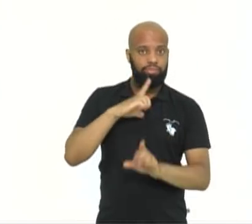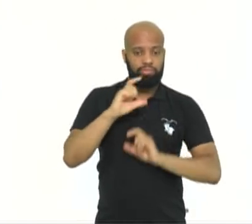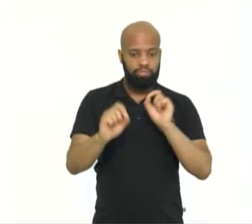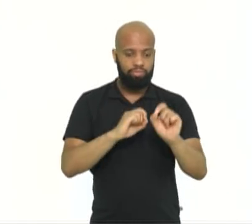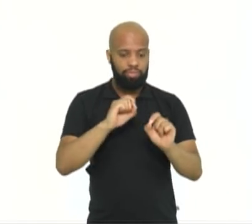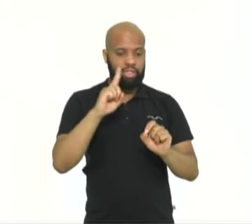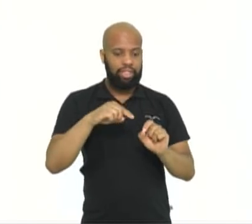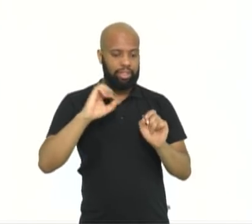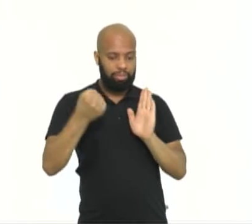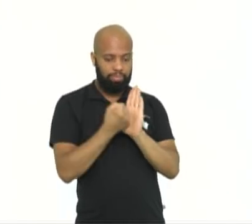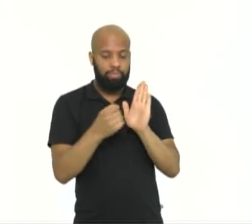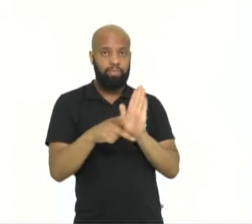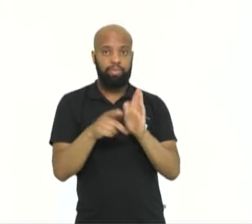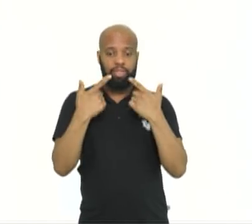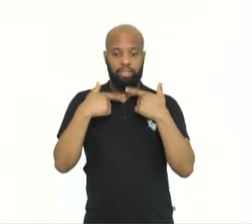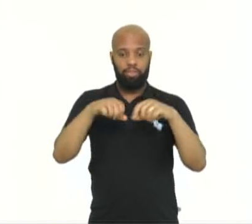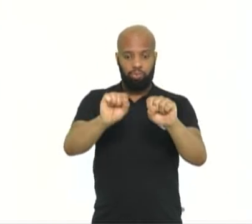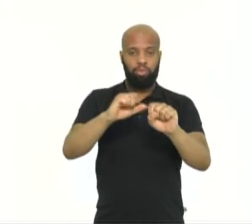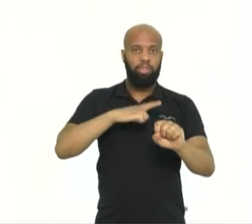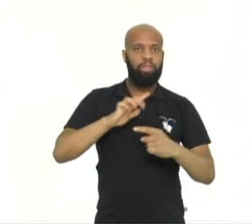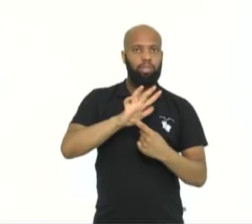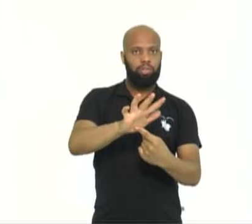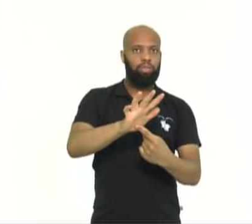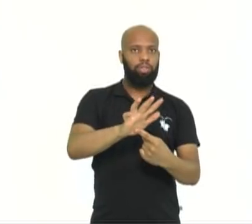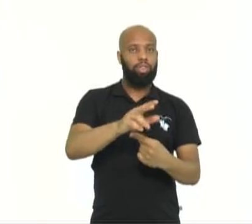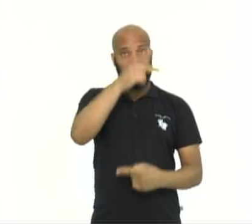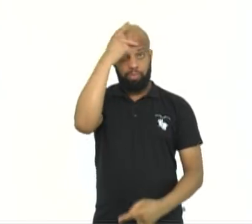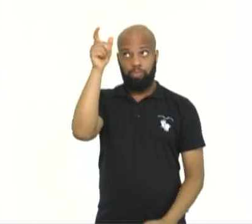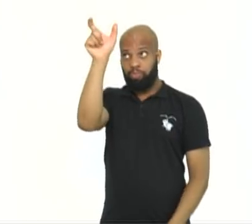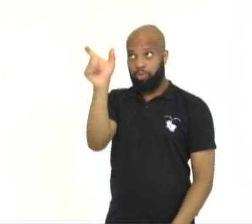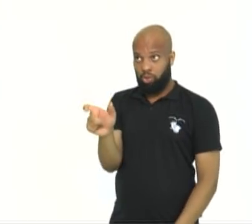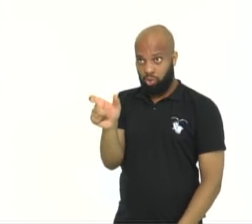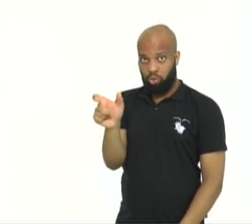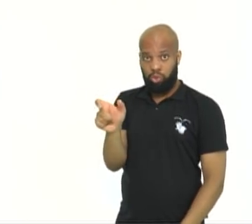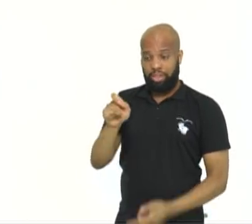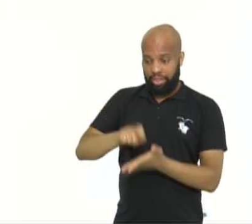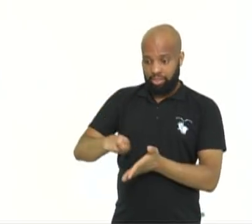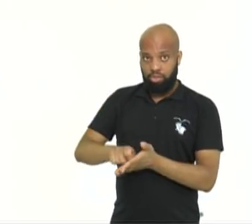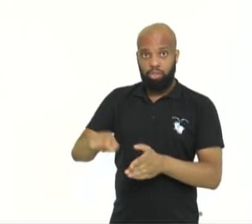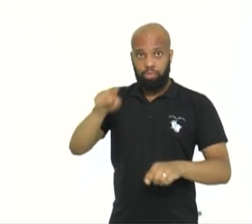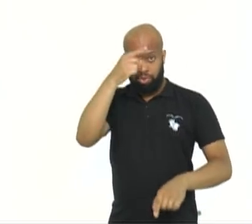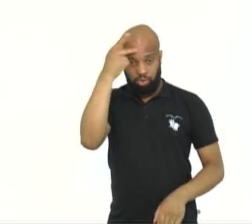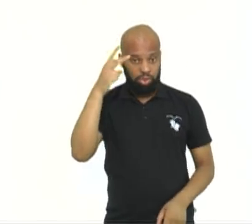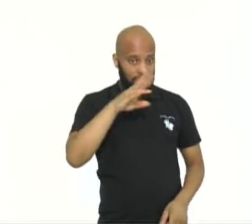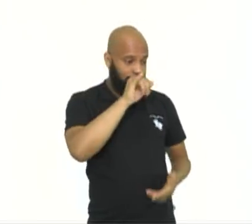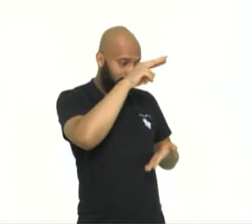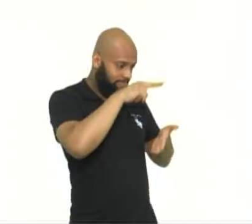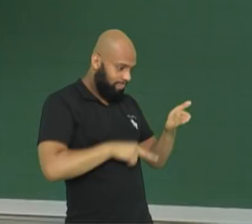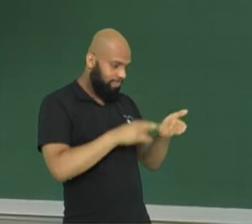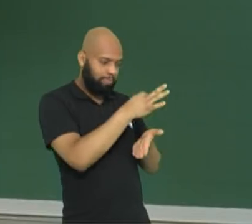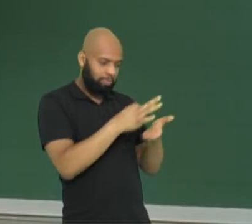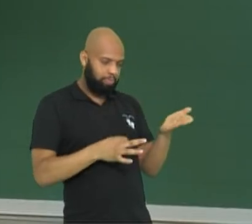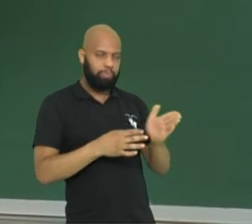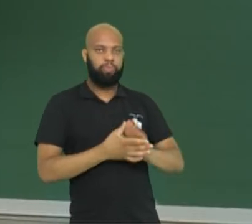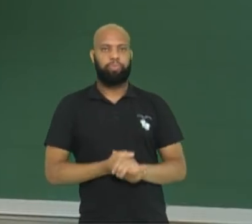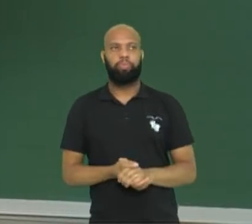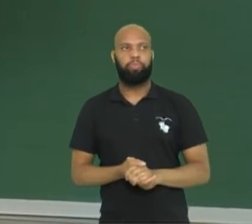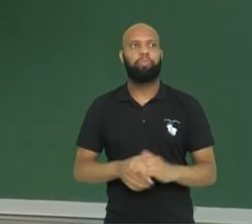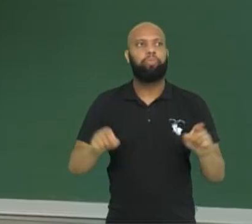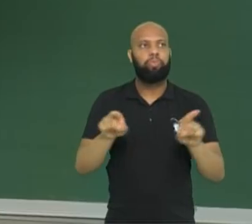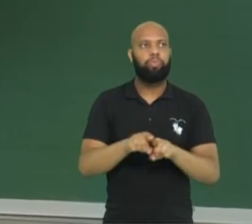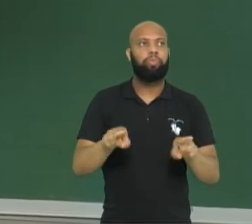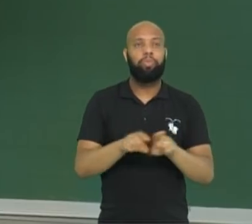marcas linguísticas que evidenciam o locutor e o interlocutor deste texto, beleza? E